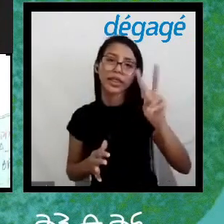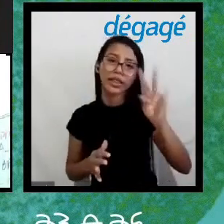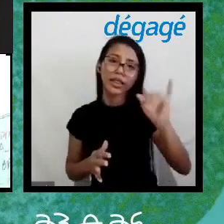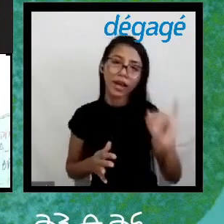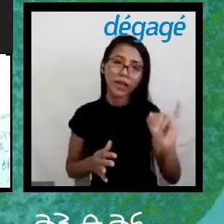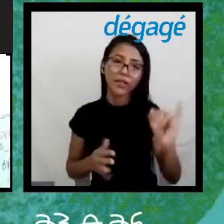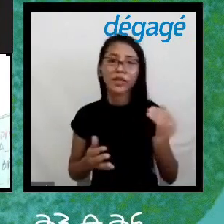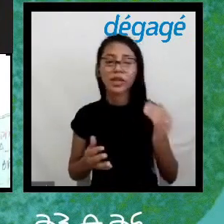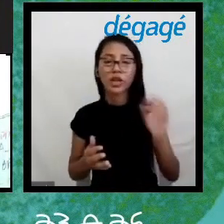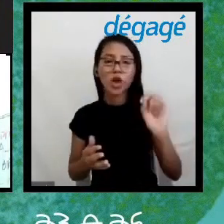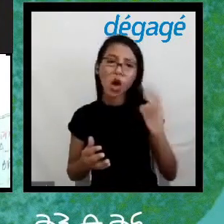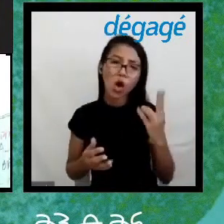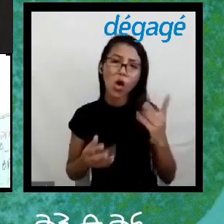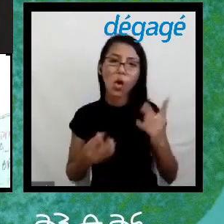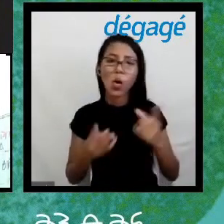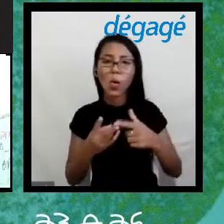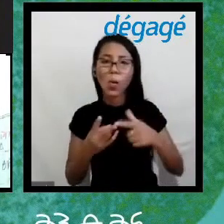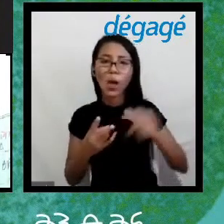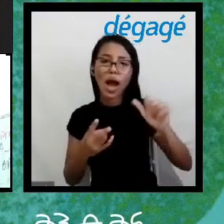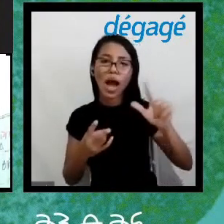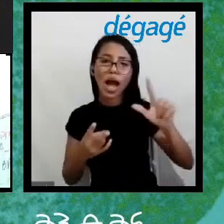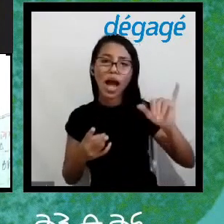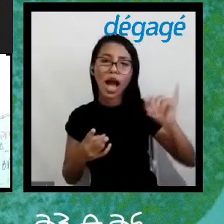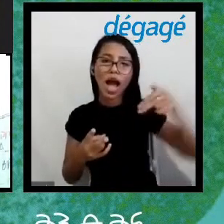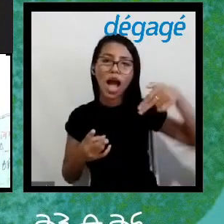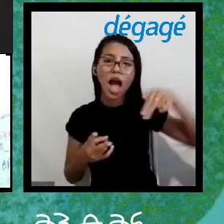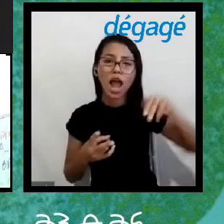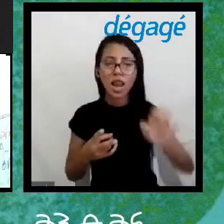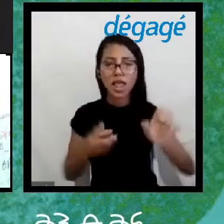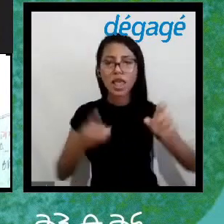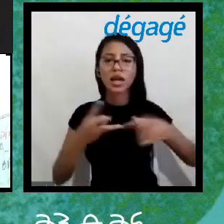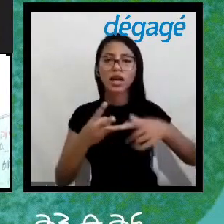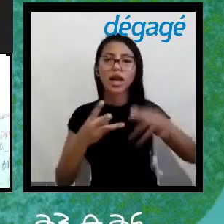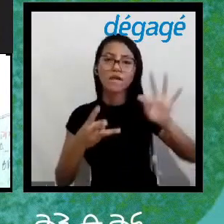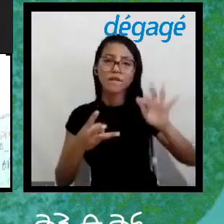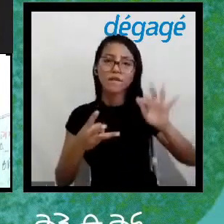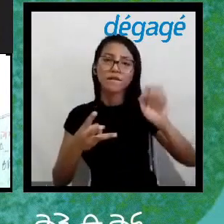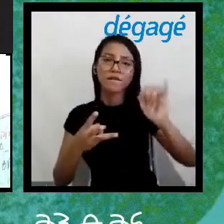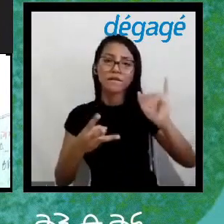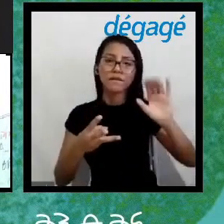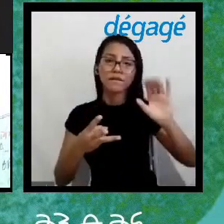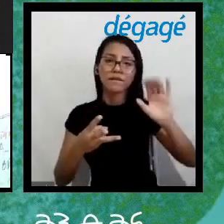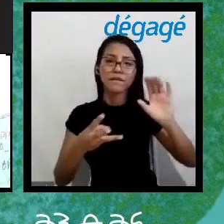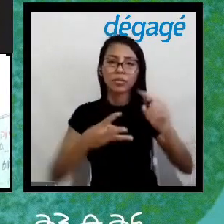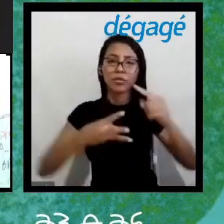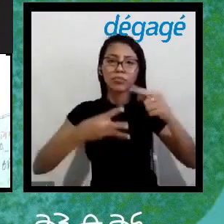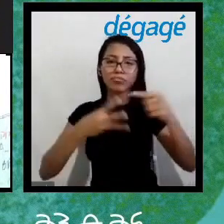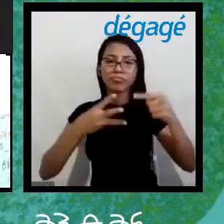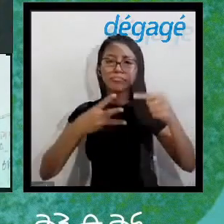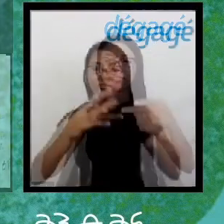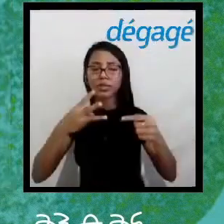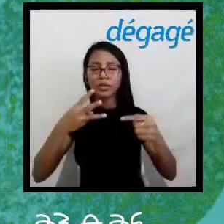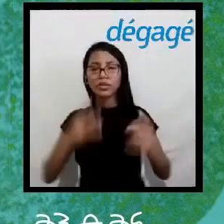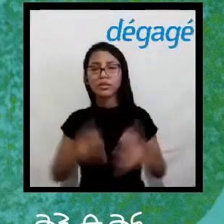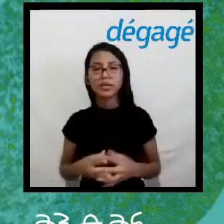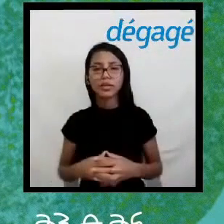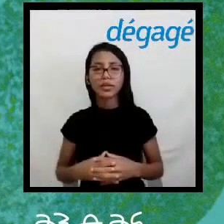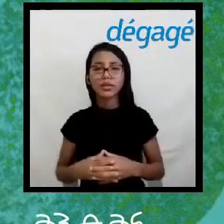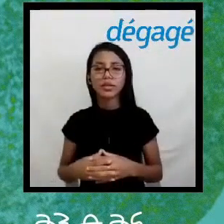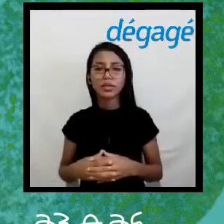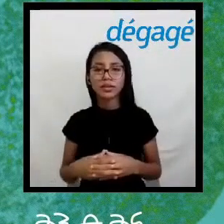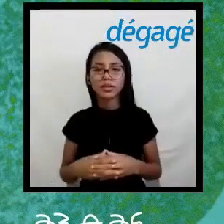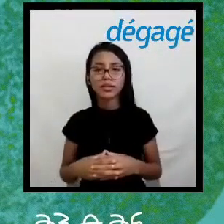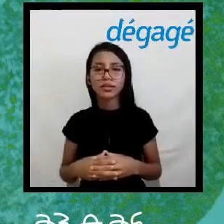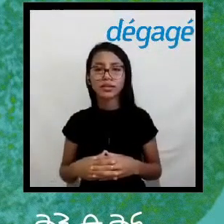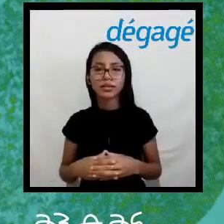o Fábio também. Eu acho que eu queria começar falando um pouco sobre